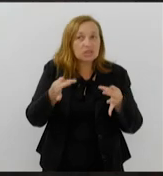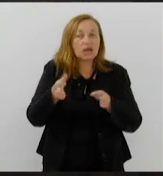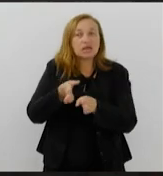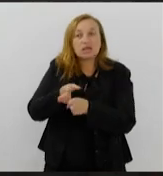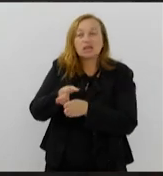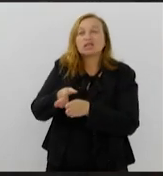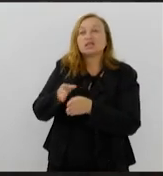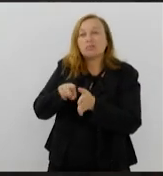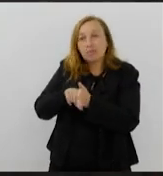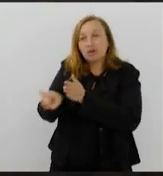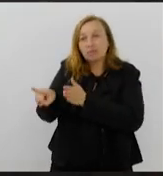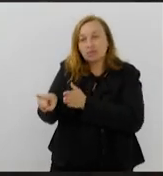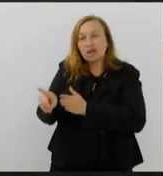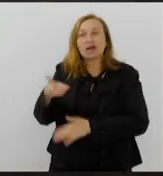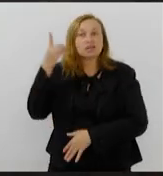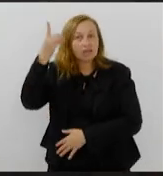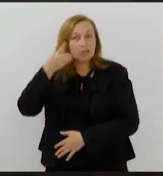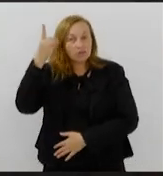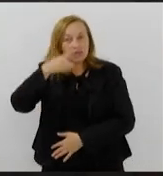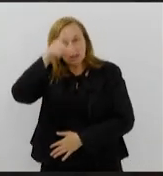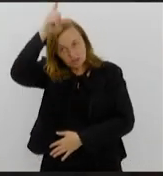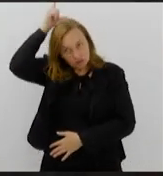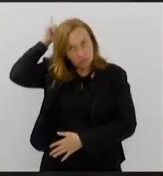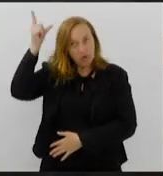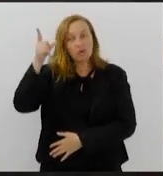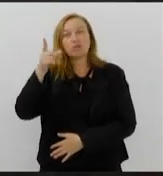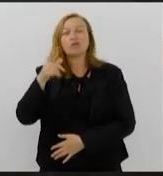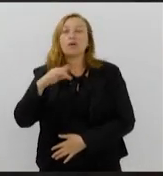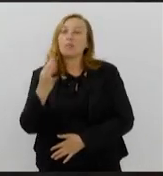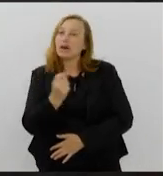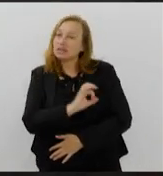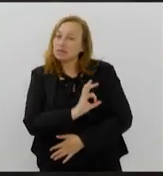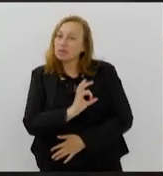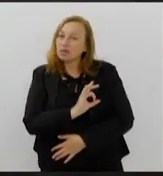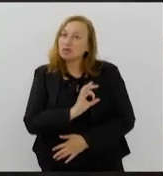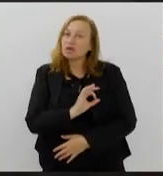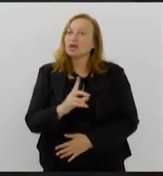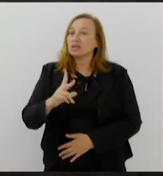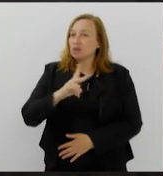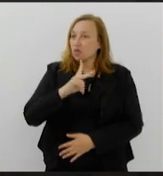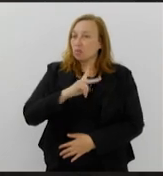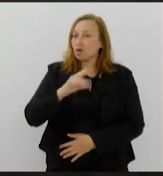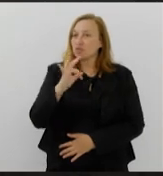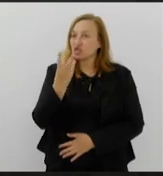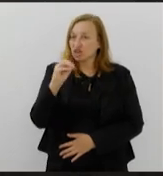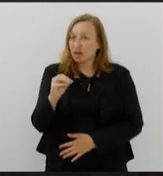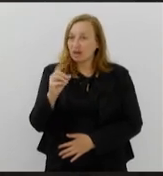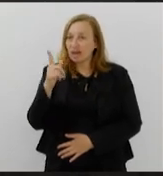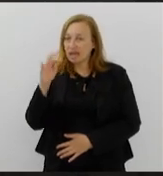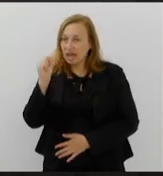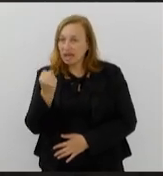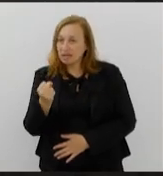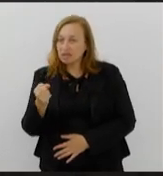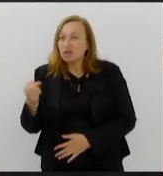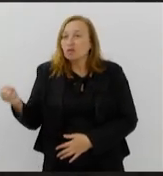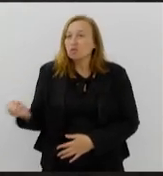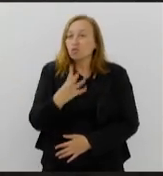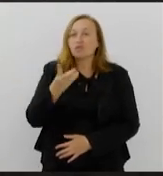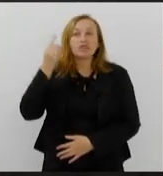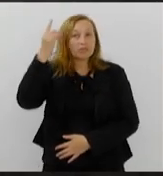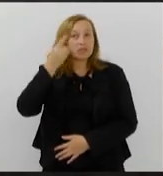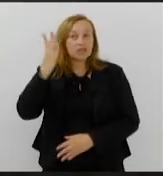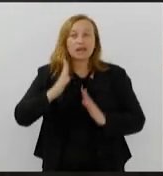Luiz Paulo, Marta Mink, até os mais chegados a mim, até o próprio Tiago Galhaço, que é um dos deputados mais novos aqui da casa,